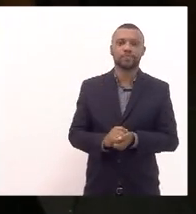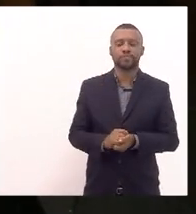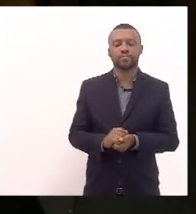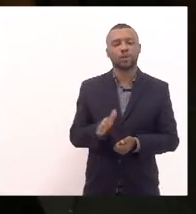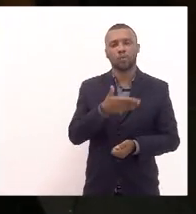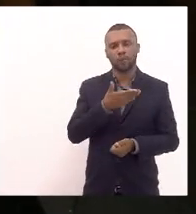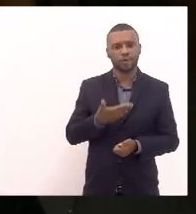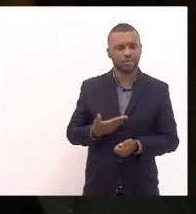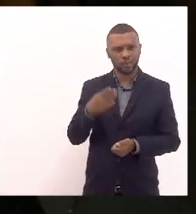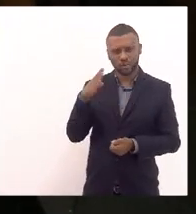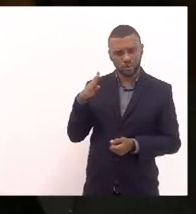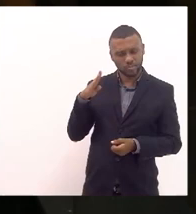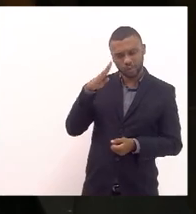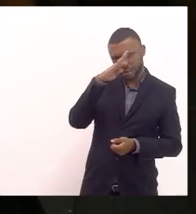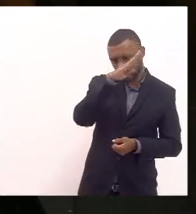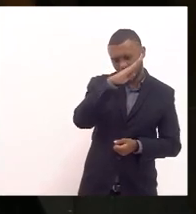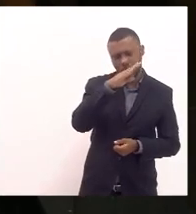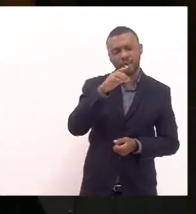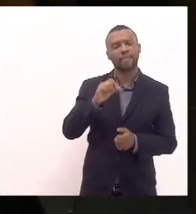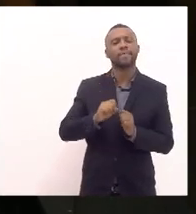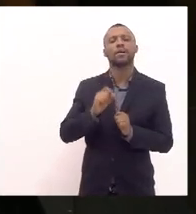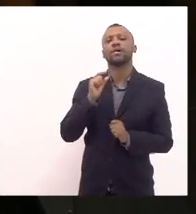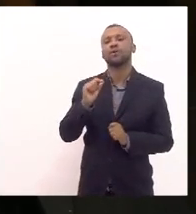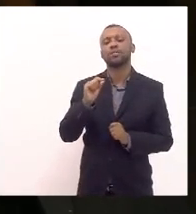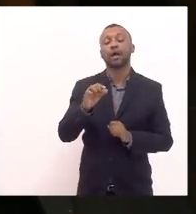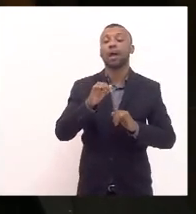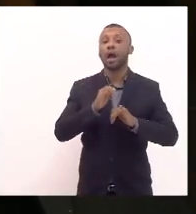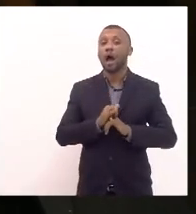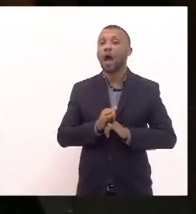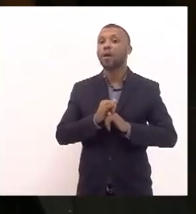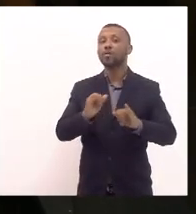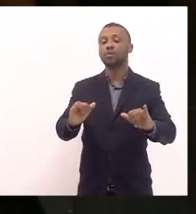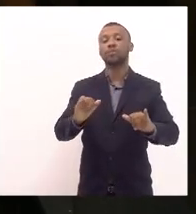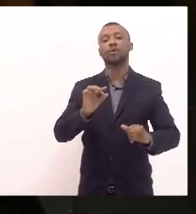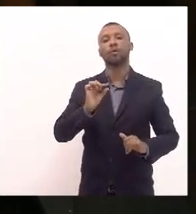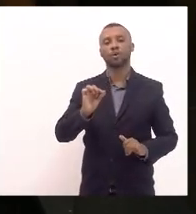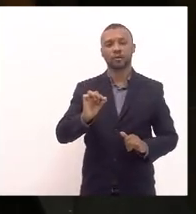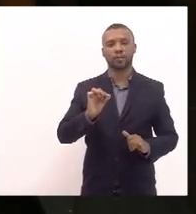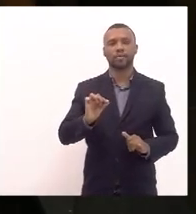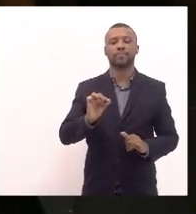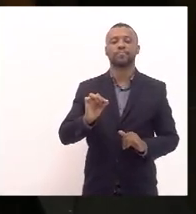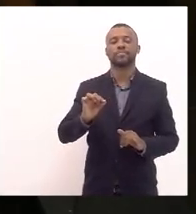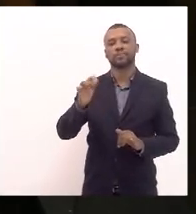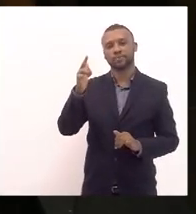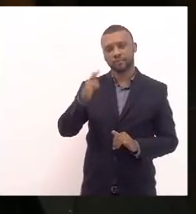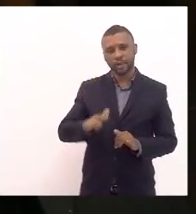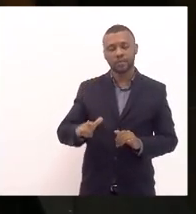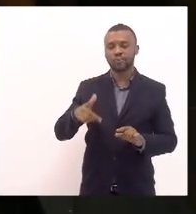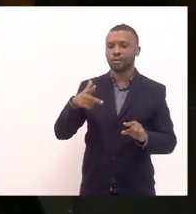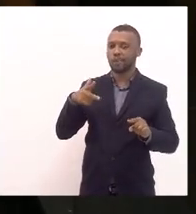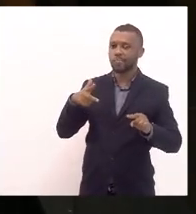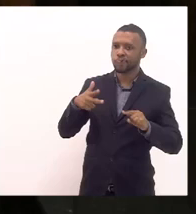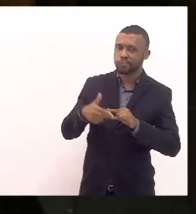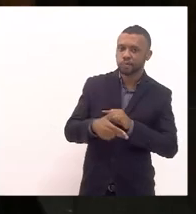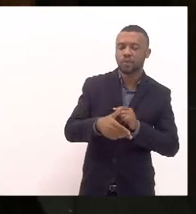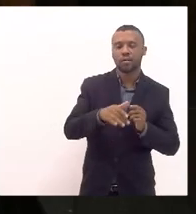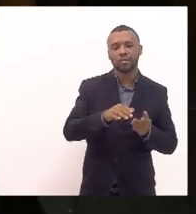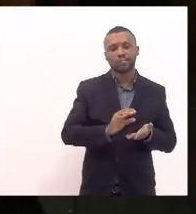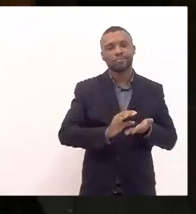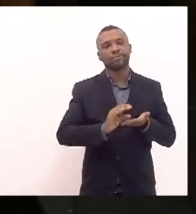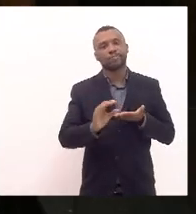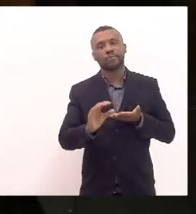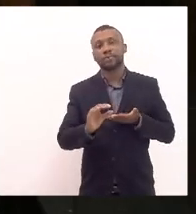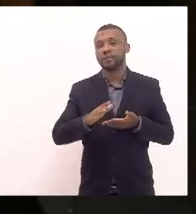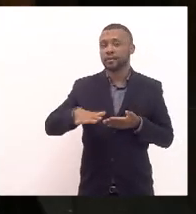governo bolsonaro anunciou mais uma agenda de cortes na ciência